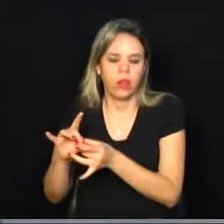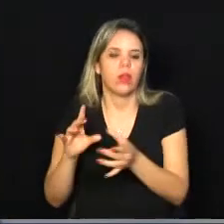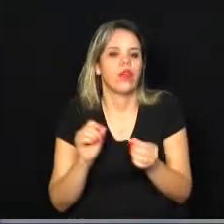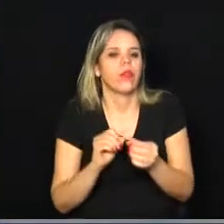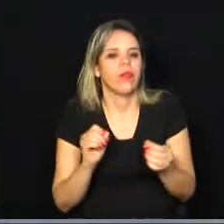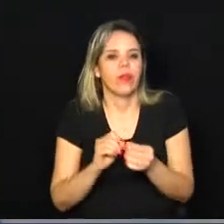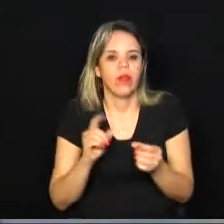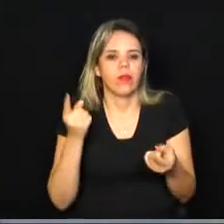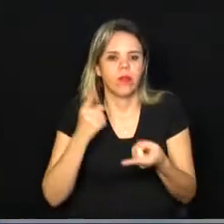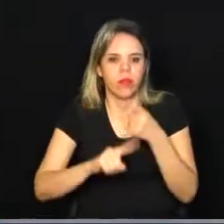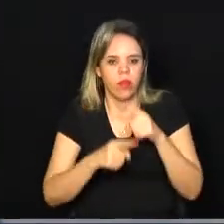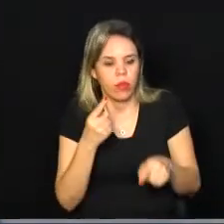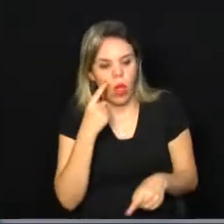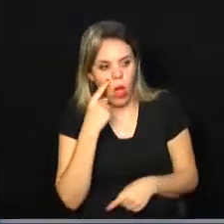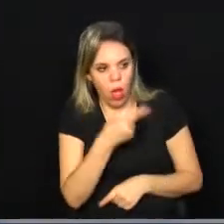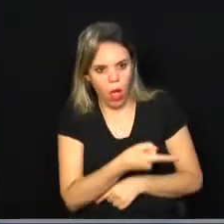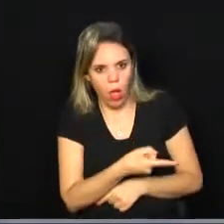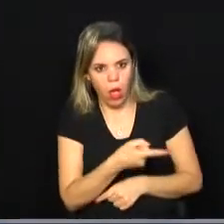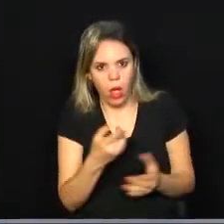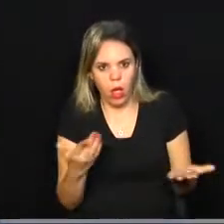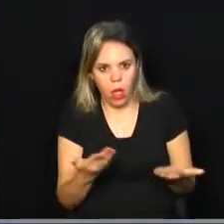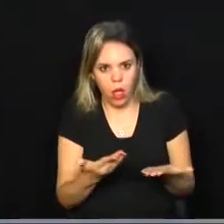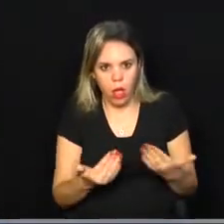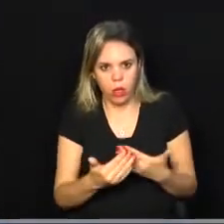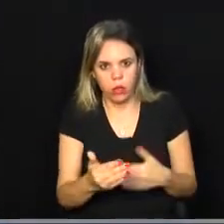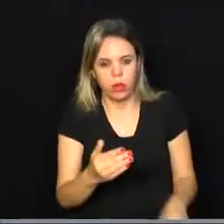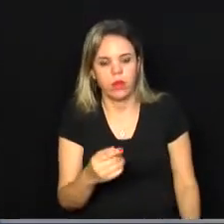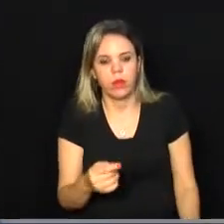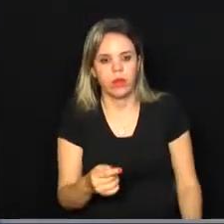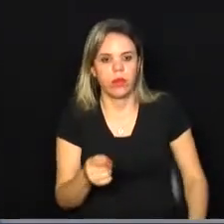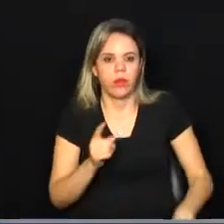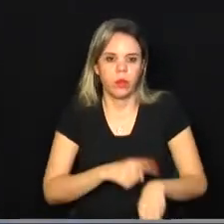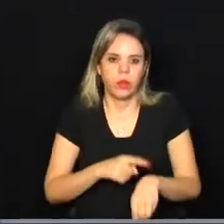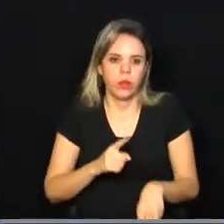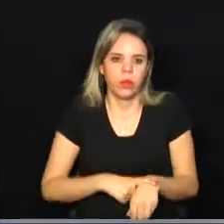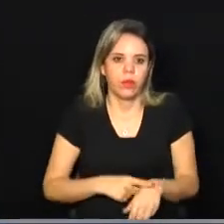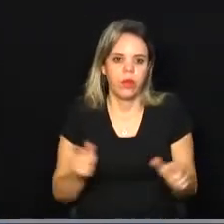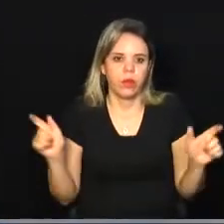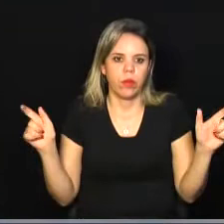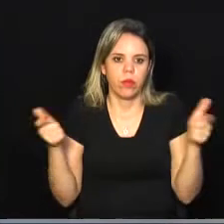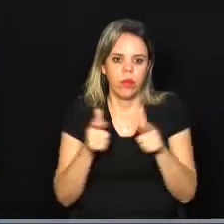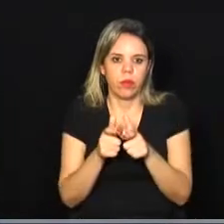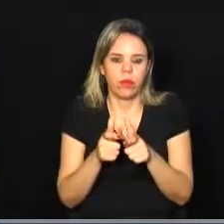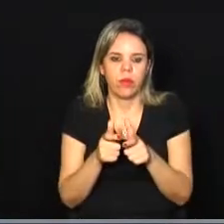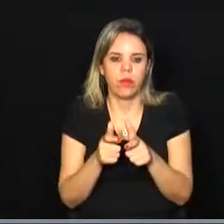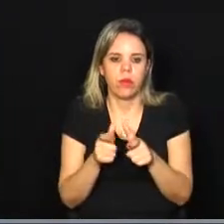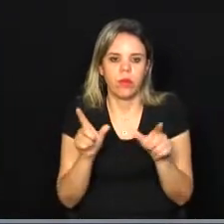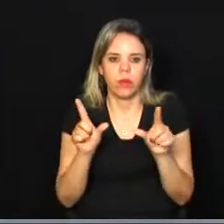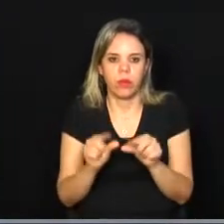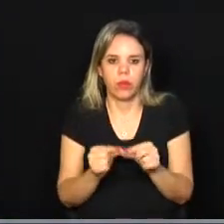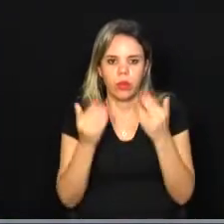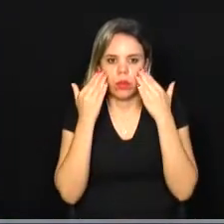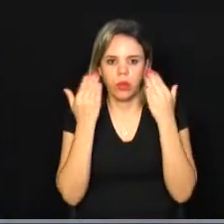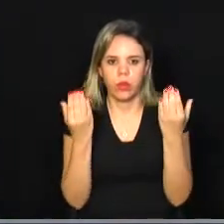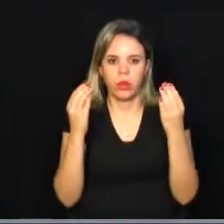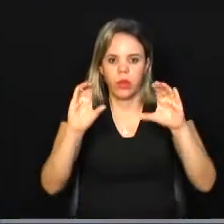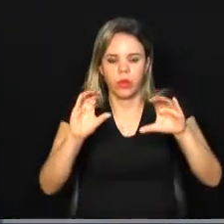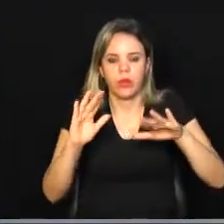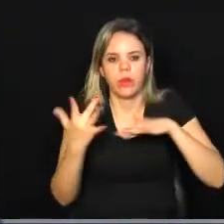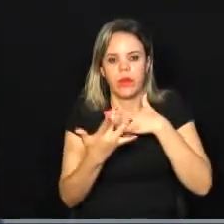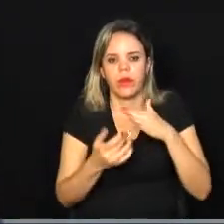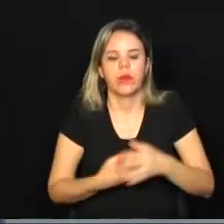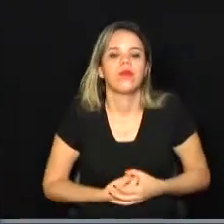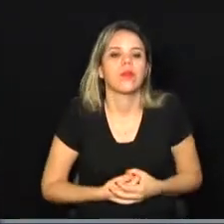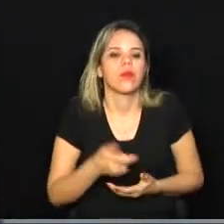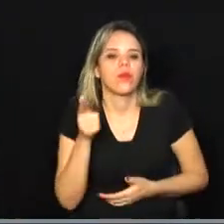seguinte combinado: olha, a partir de determinado momento, diminui ou cessa a exposição nas redes sociais para